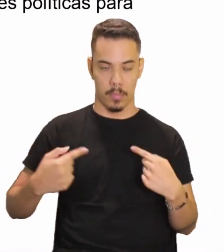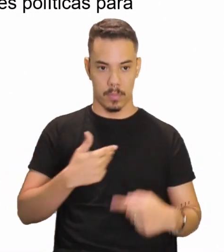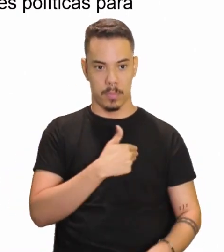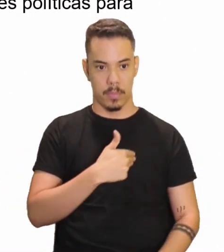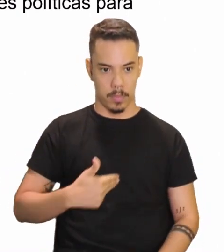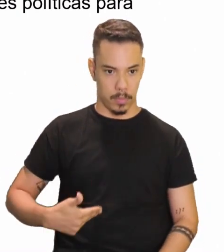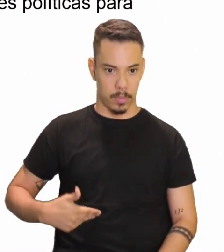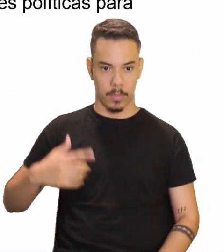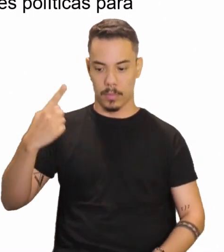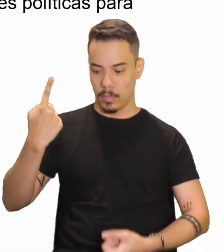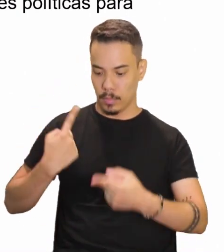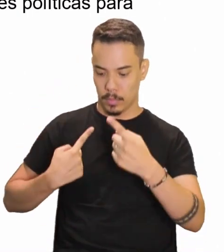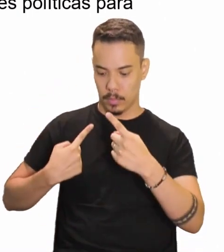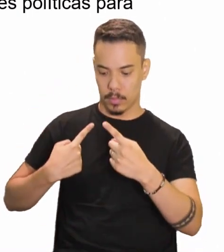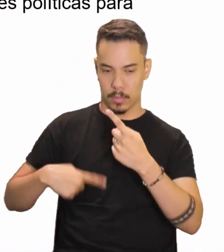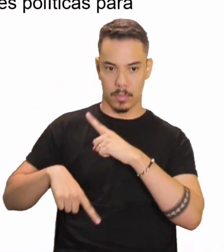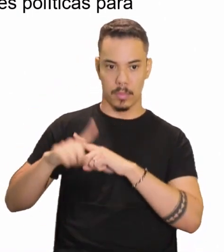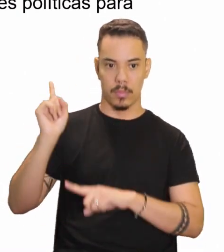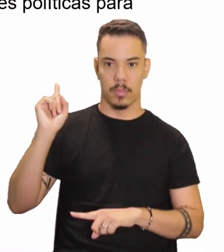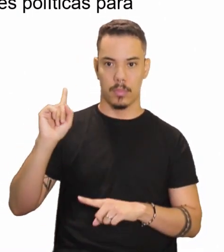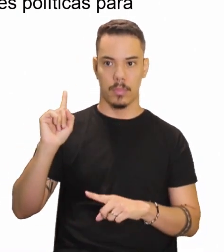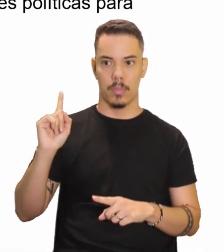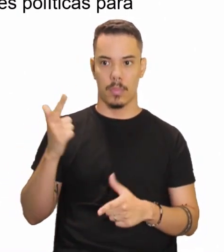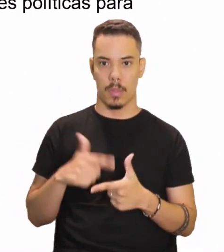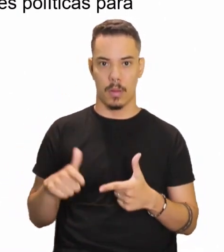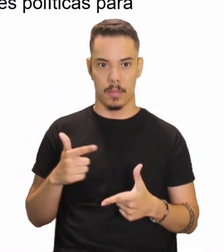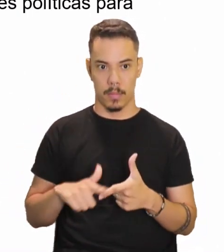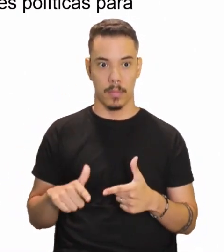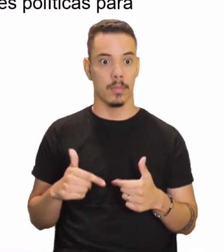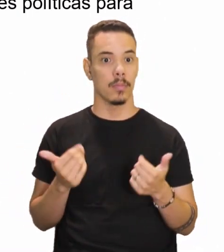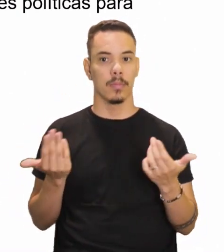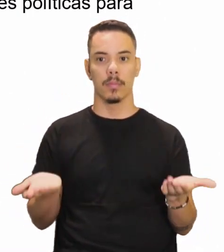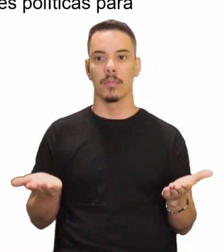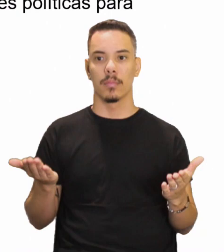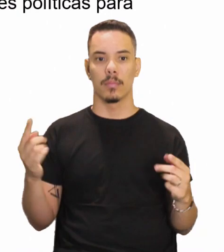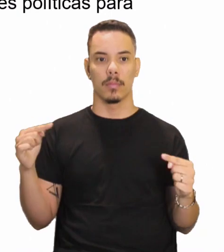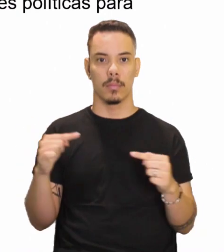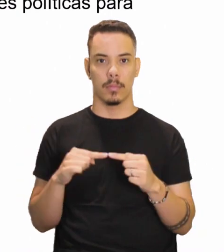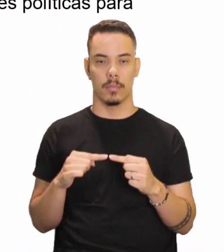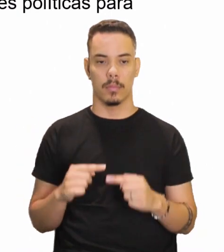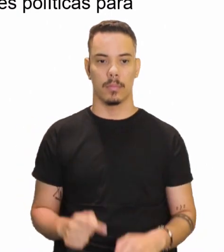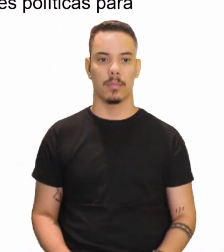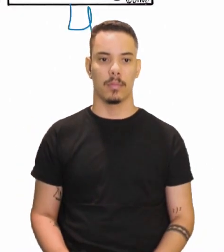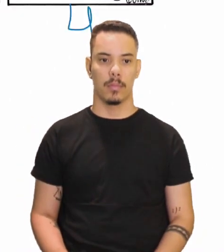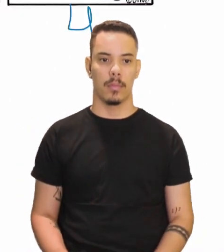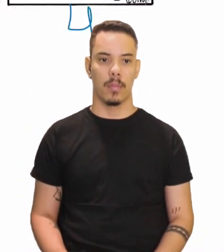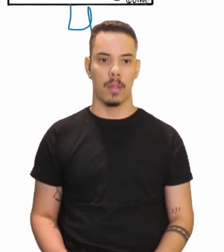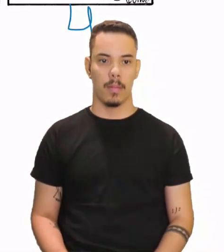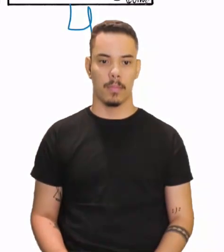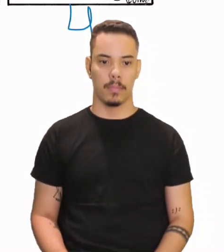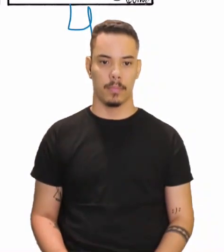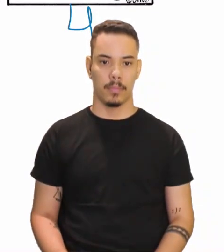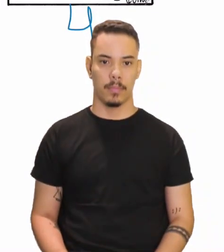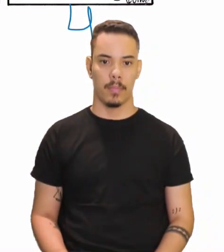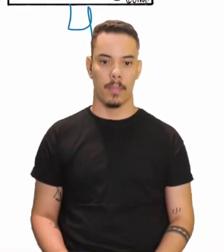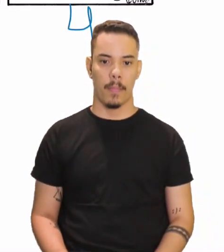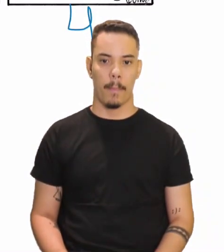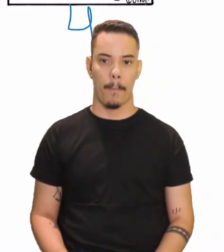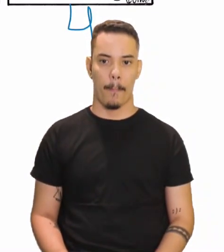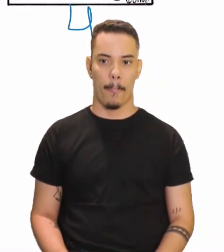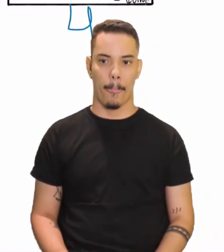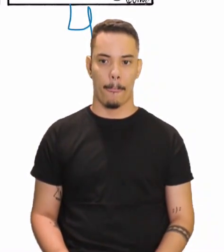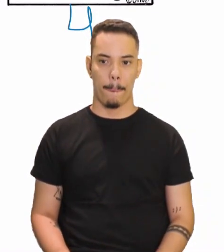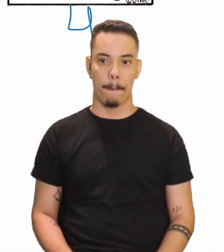para superar as divergências qual a alternativa relacionada à a